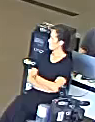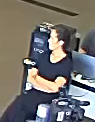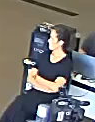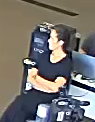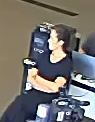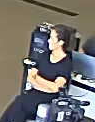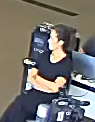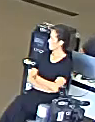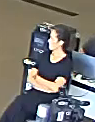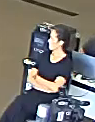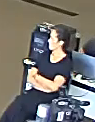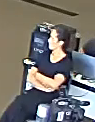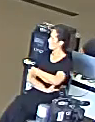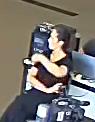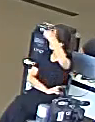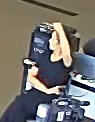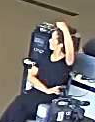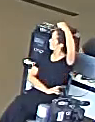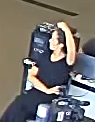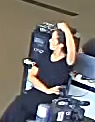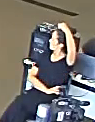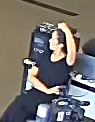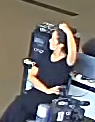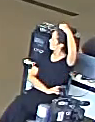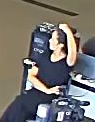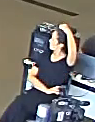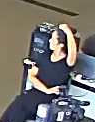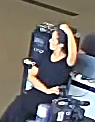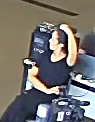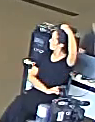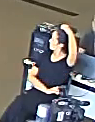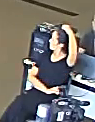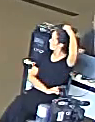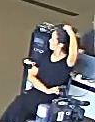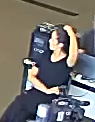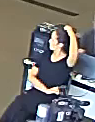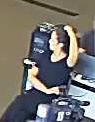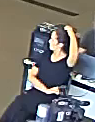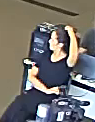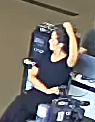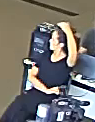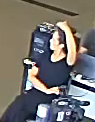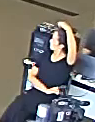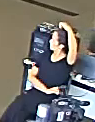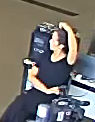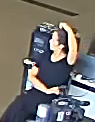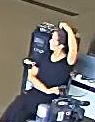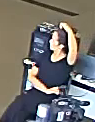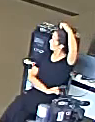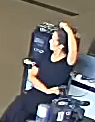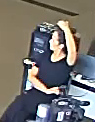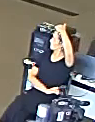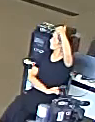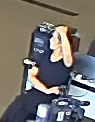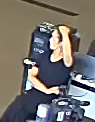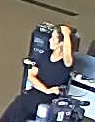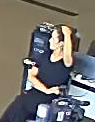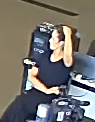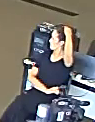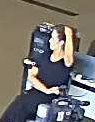indevidamente pela empresa aqueles veículos estão dentro do padrão estabelecido por